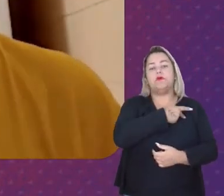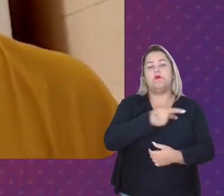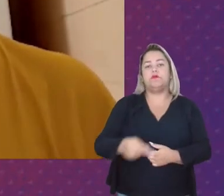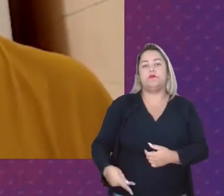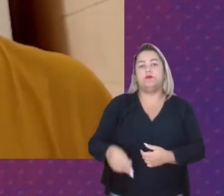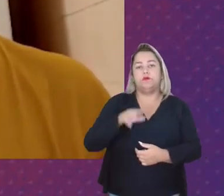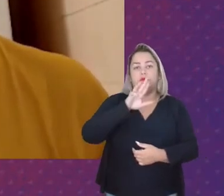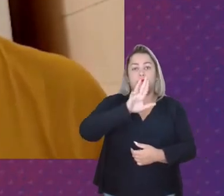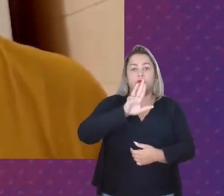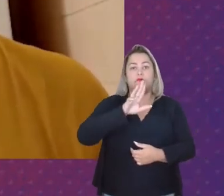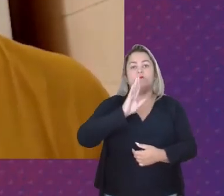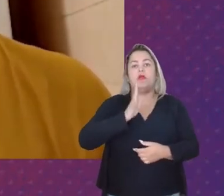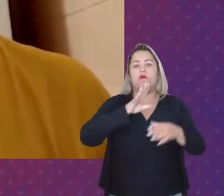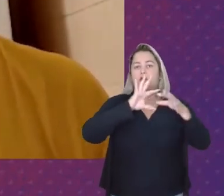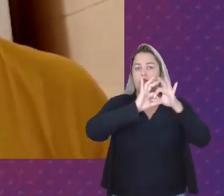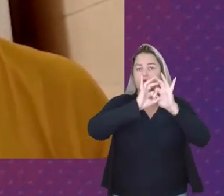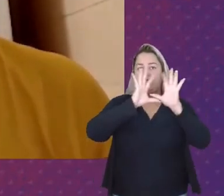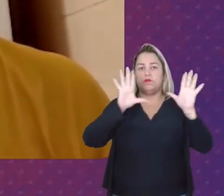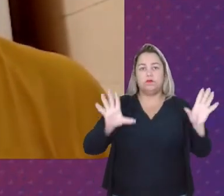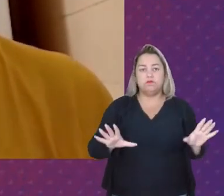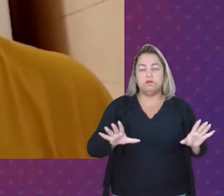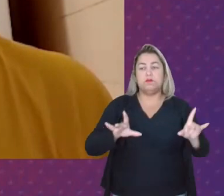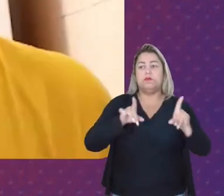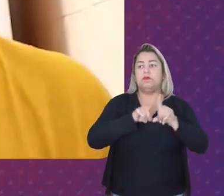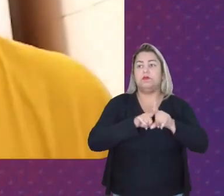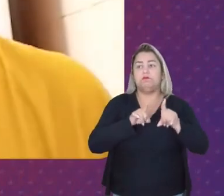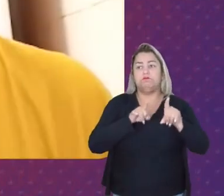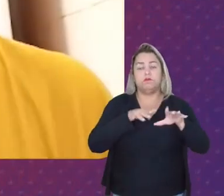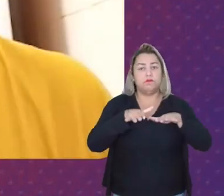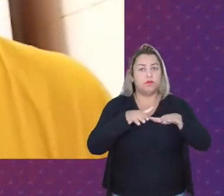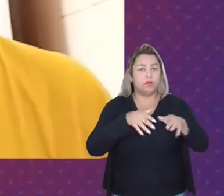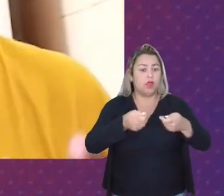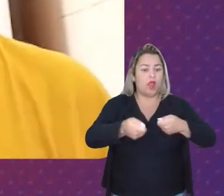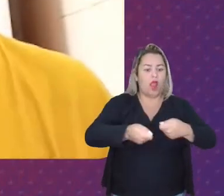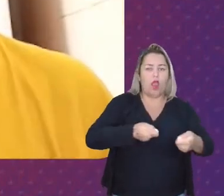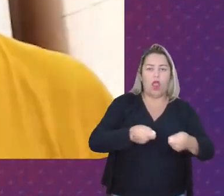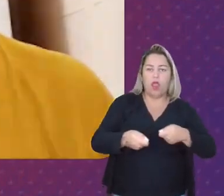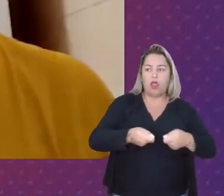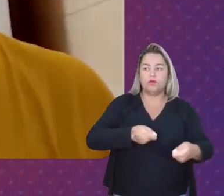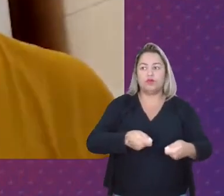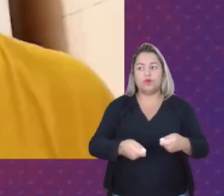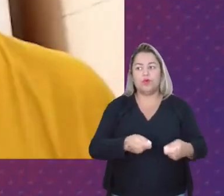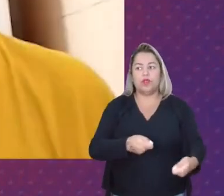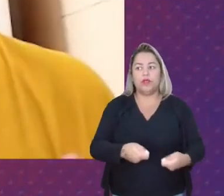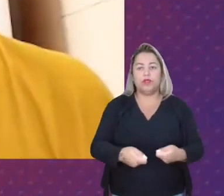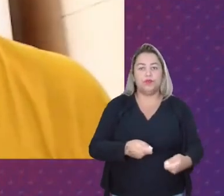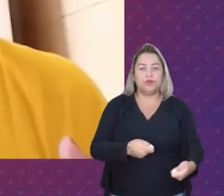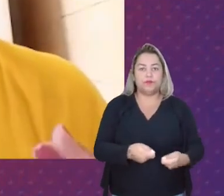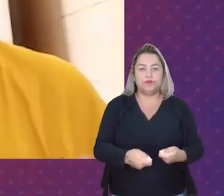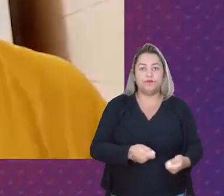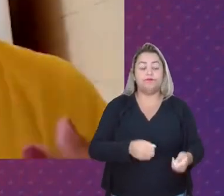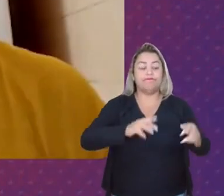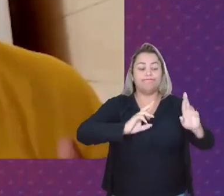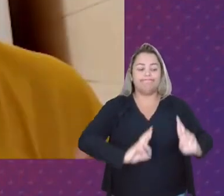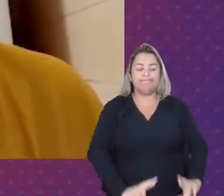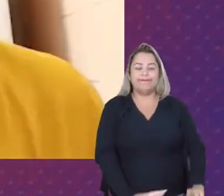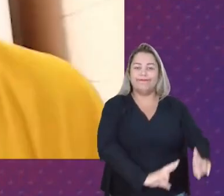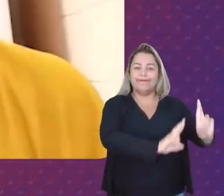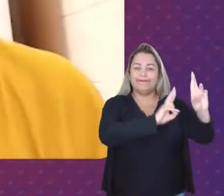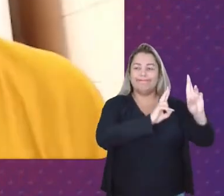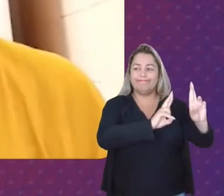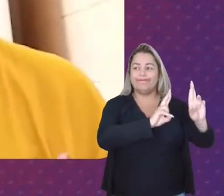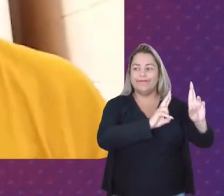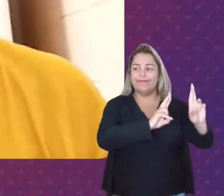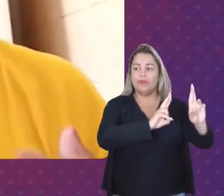estava livre, já estava se mobilizando, se articulando, e a esperança começou a